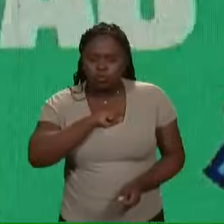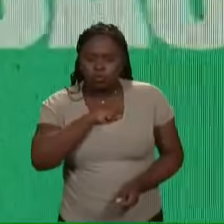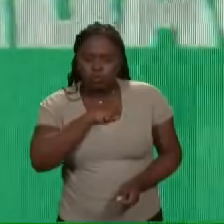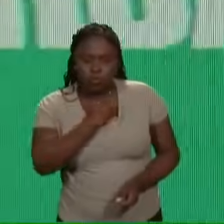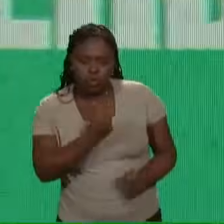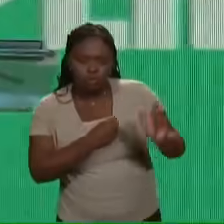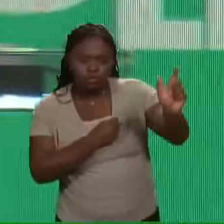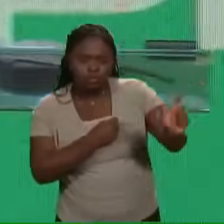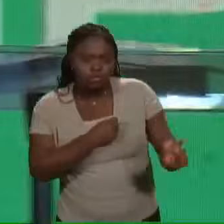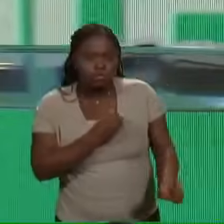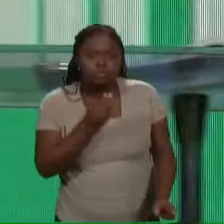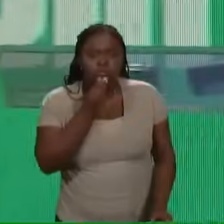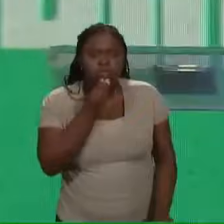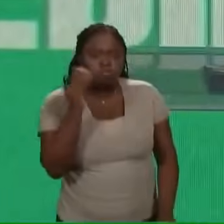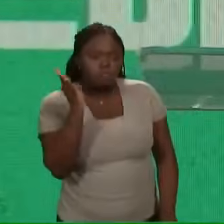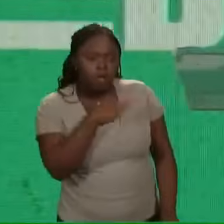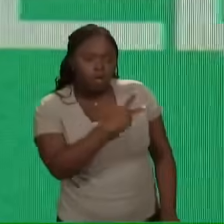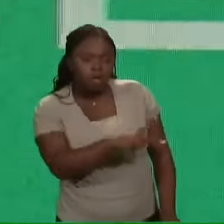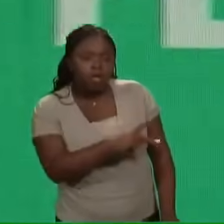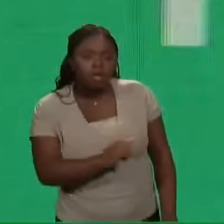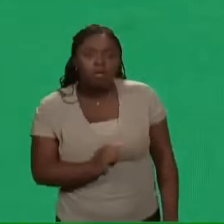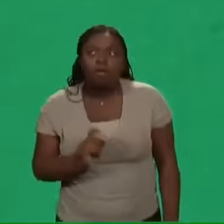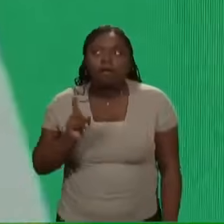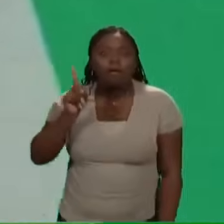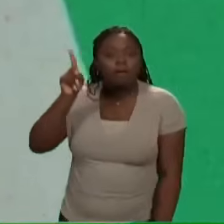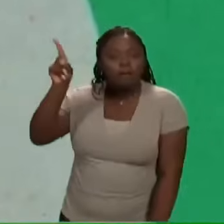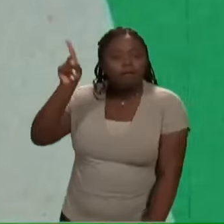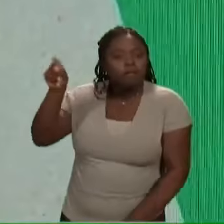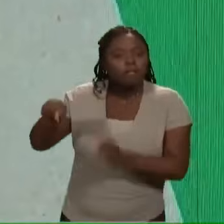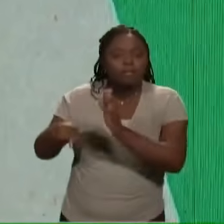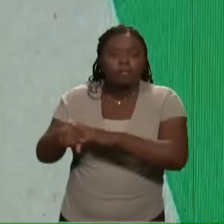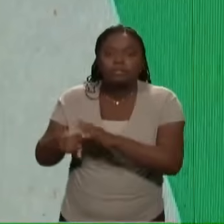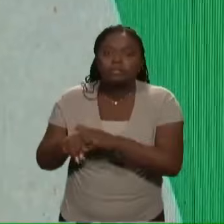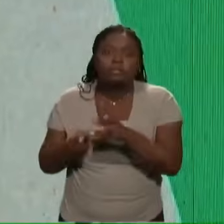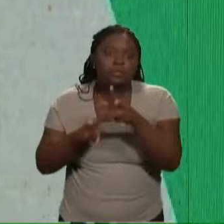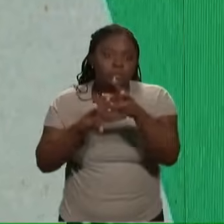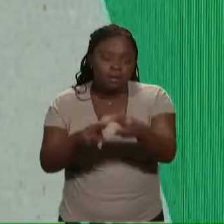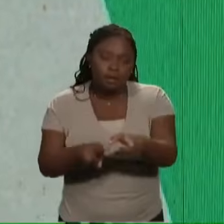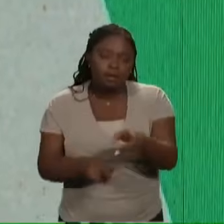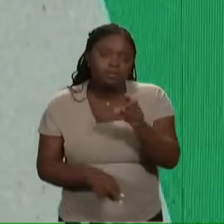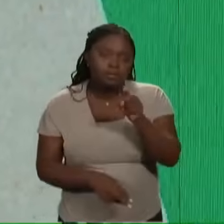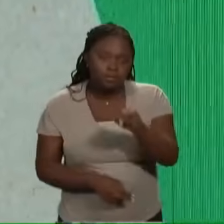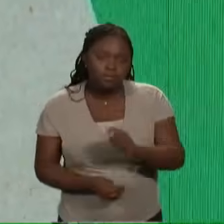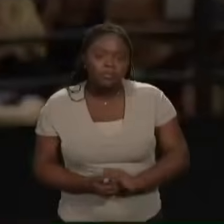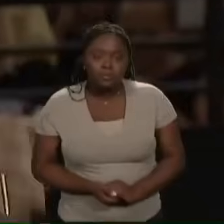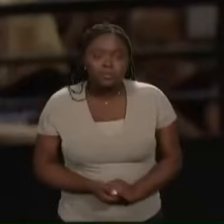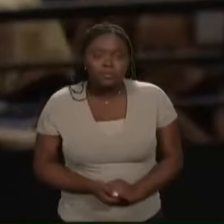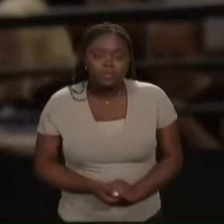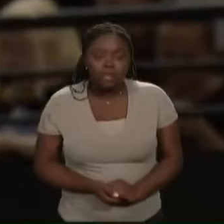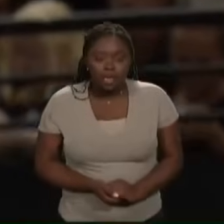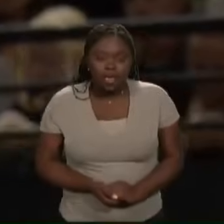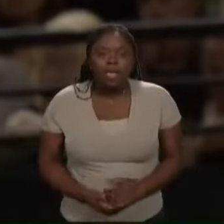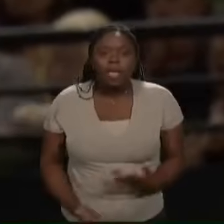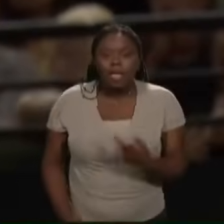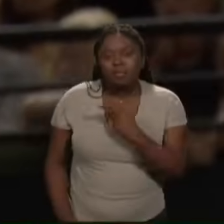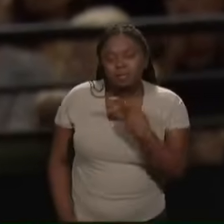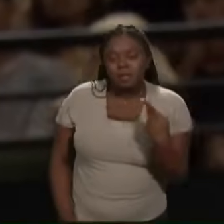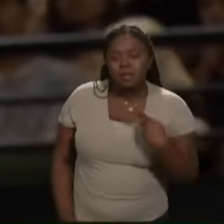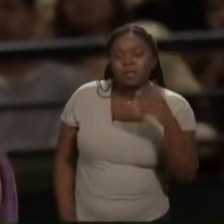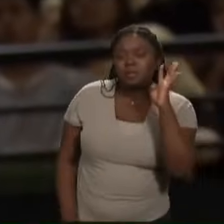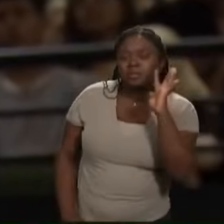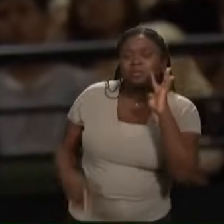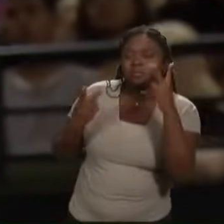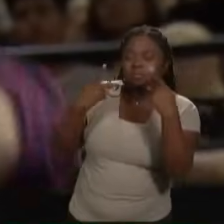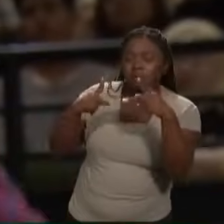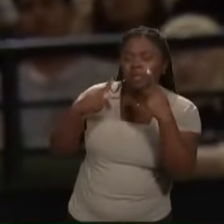alguém e desejar o mal para alguém, ele vai fazer a mesma coisa com você. Pastor, muito legal você pregando aí de cima,